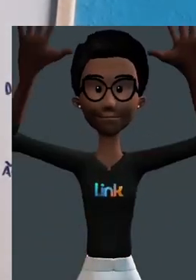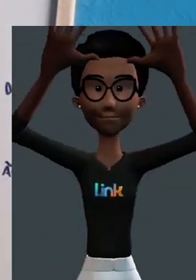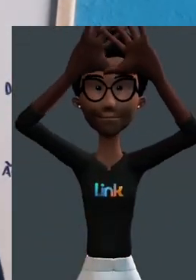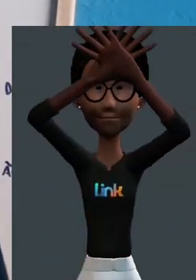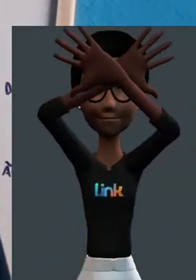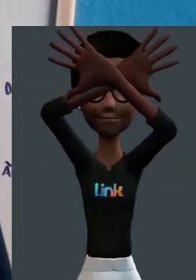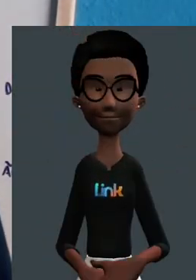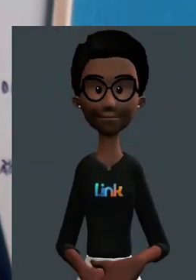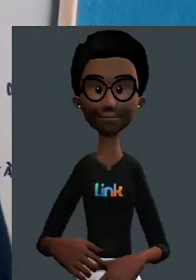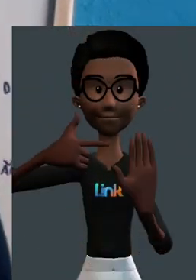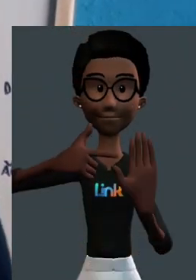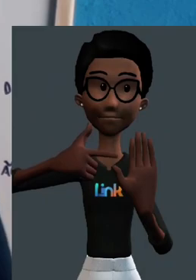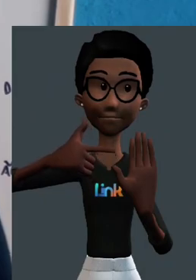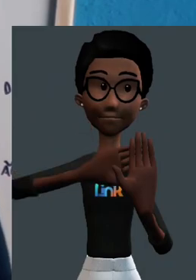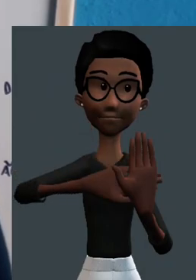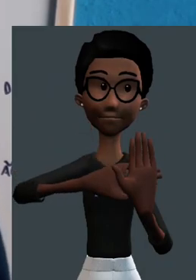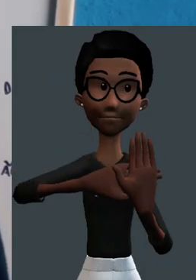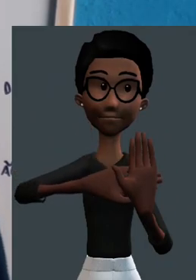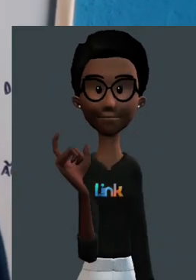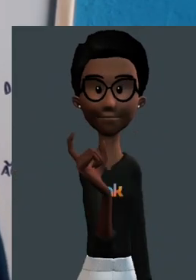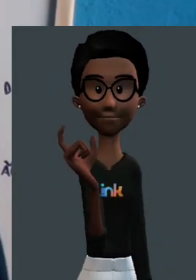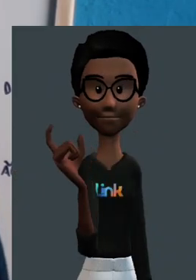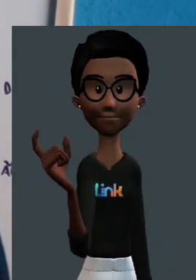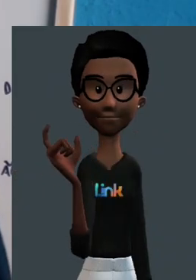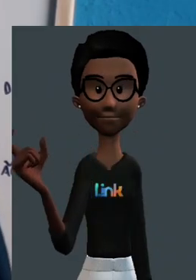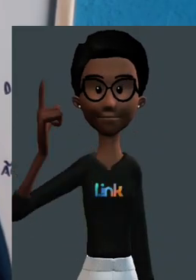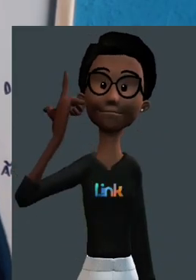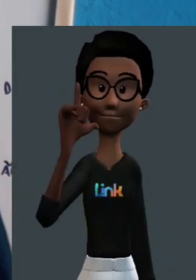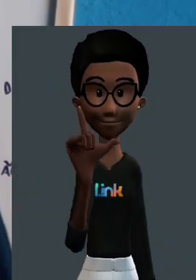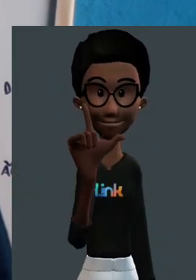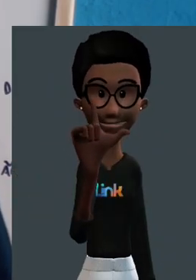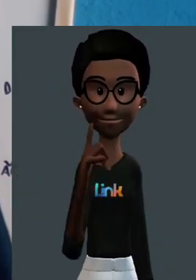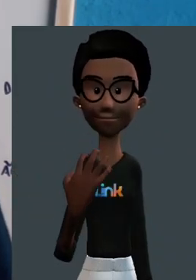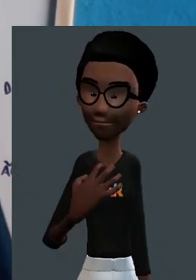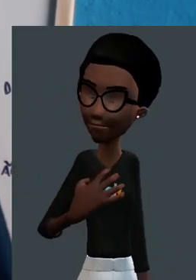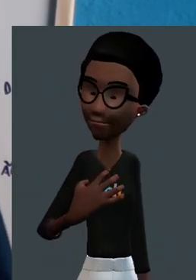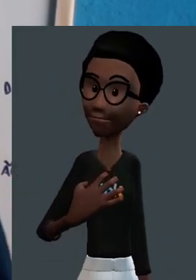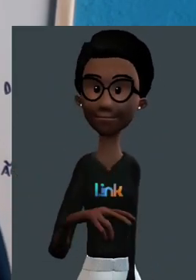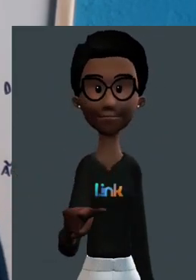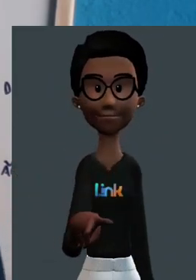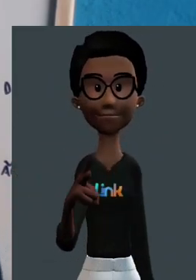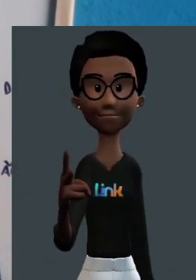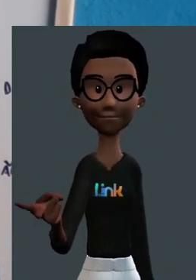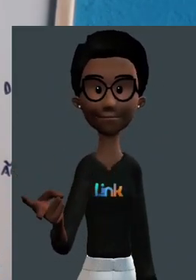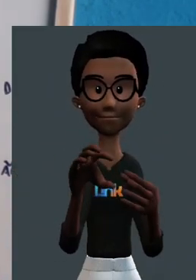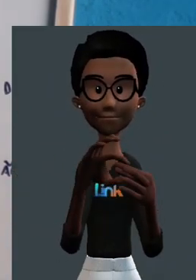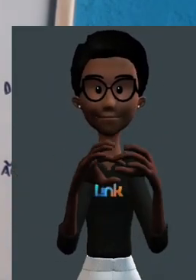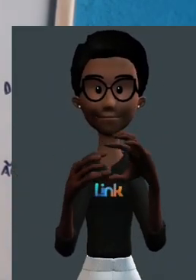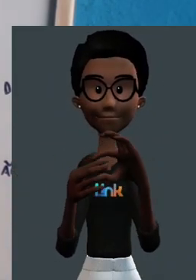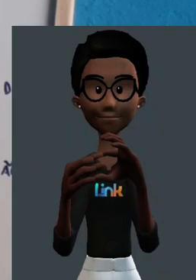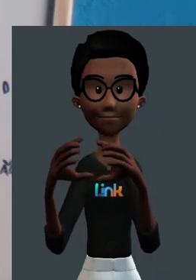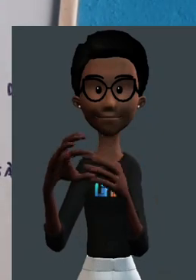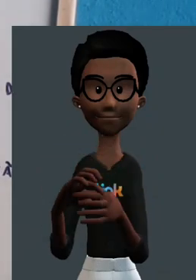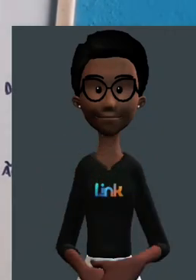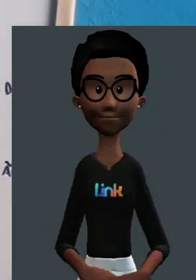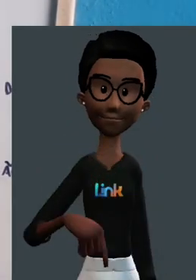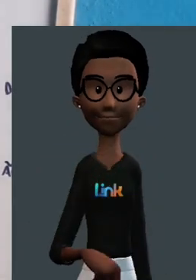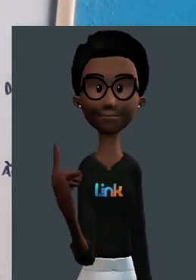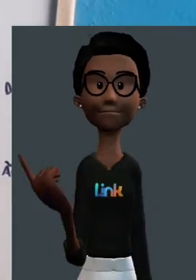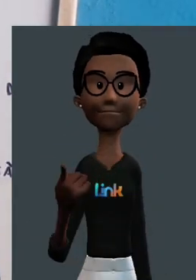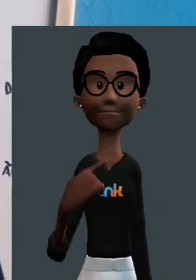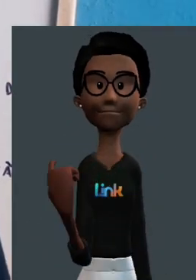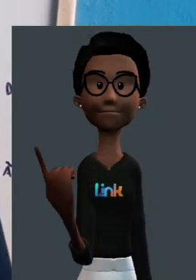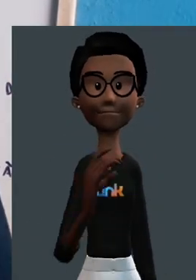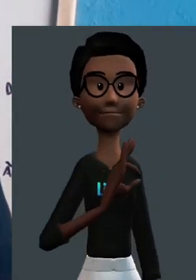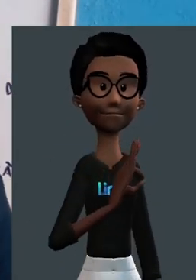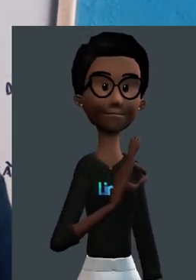céu. A ironia é uma palavra ou expressão que adquire um sentido oposto naquele